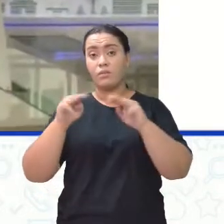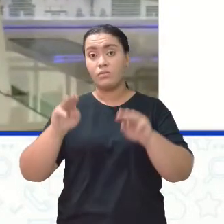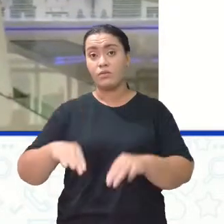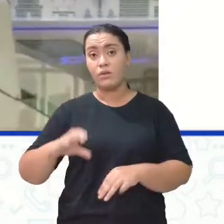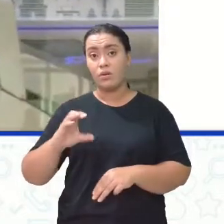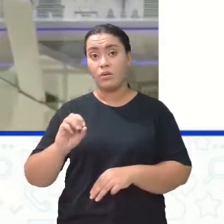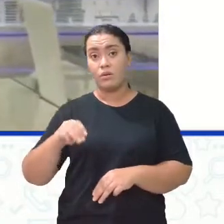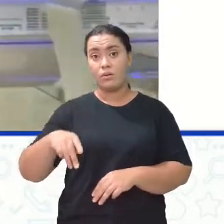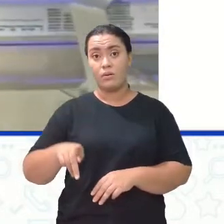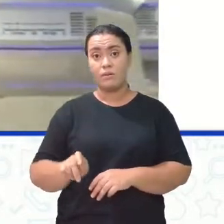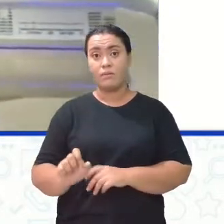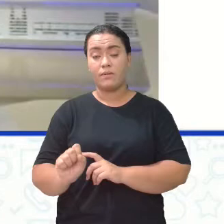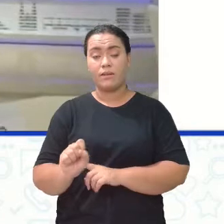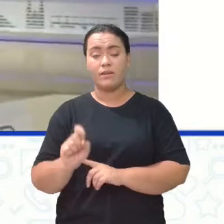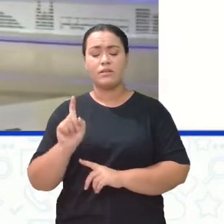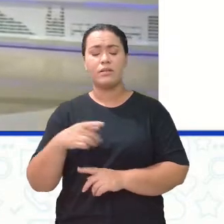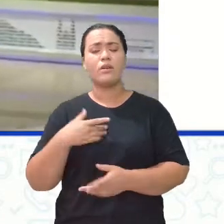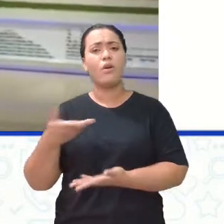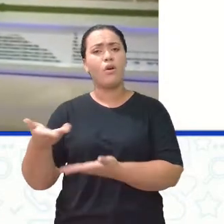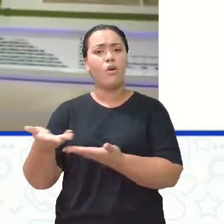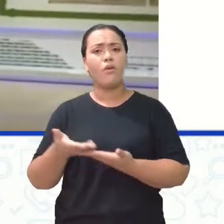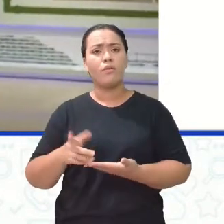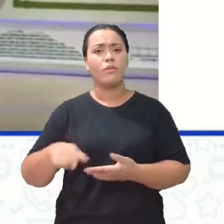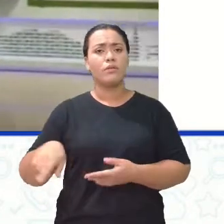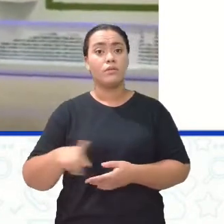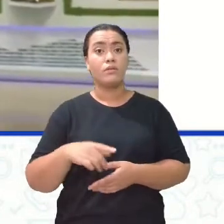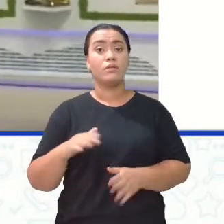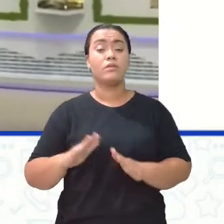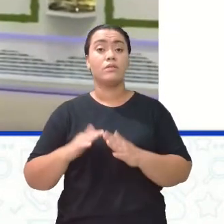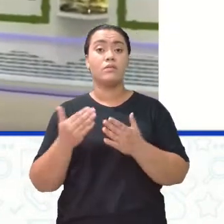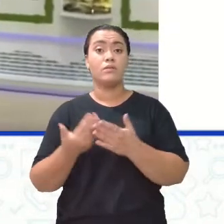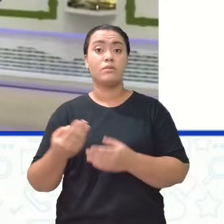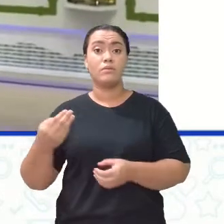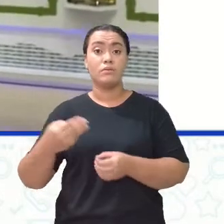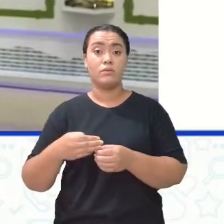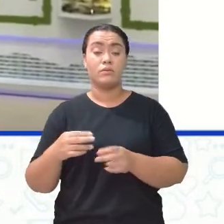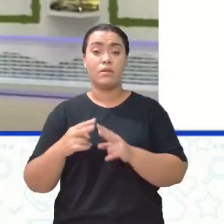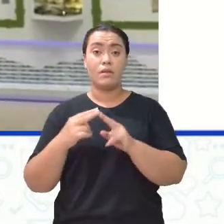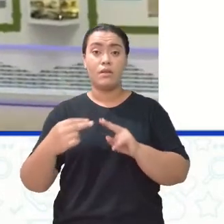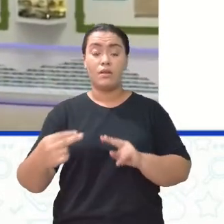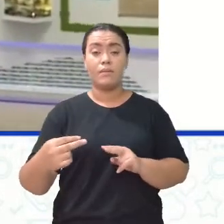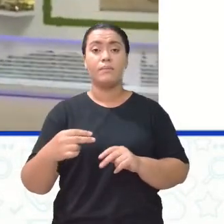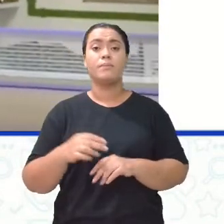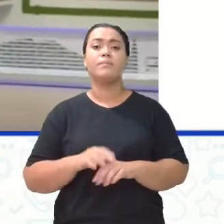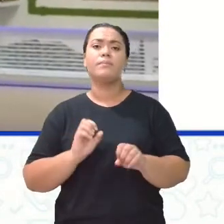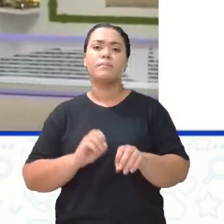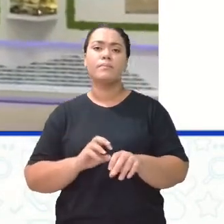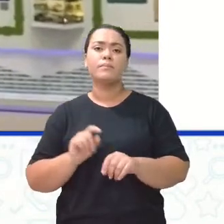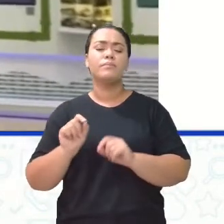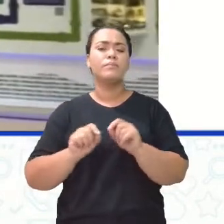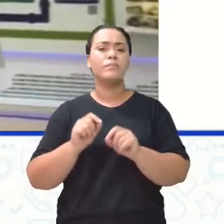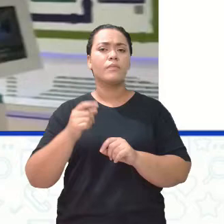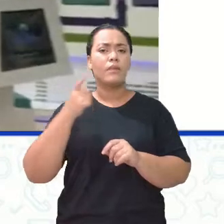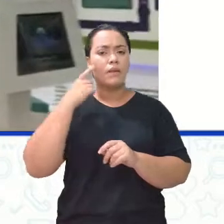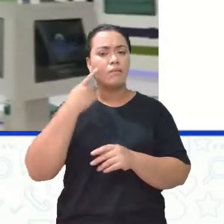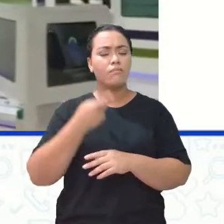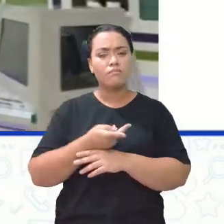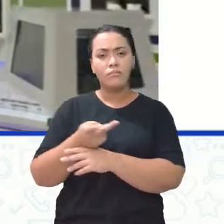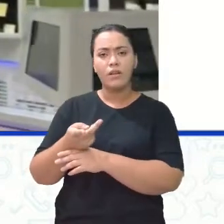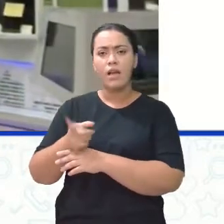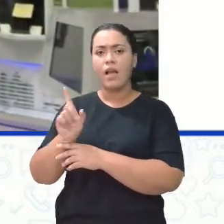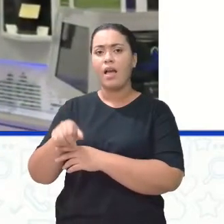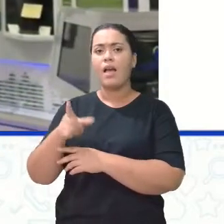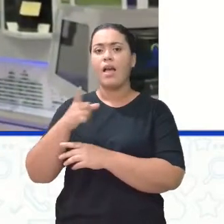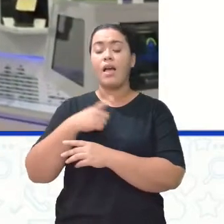convidar todos vocês que fazem parte da Escola Municipal para Aulas Digitais a conhecerem uma exposição virtual